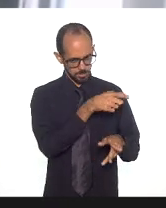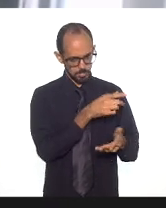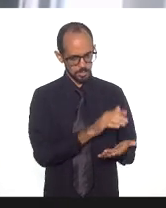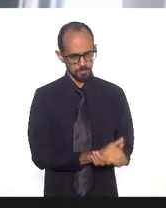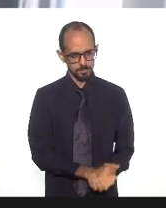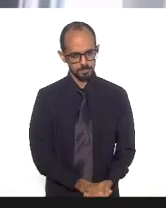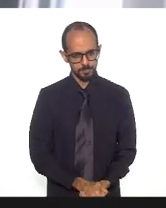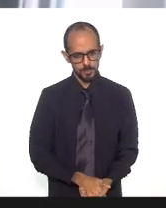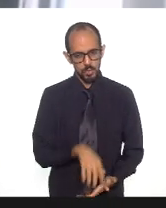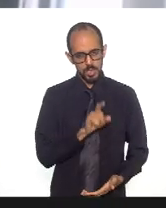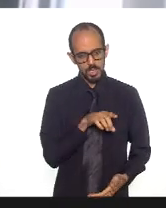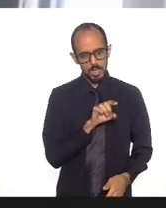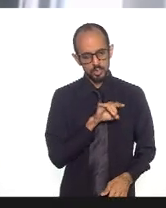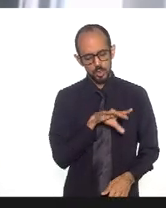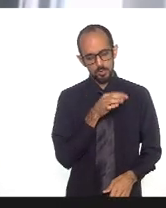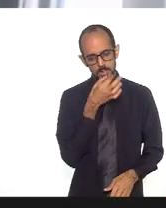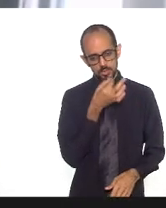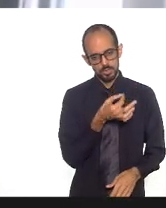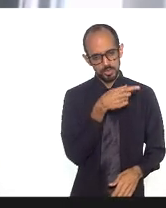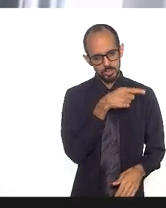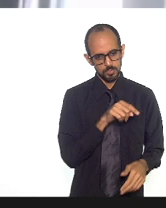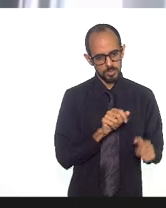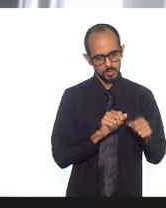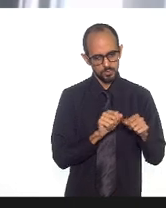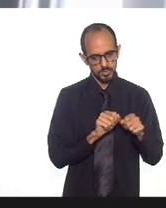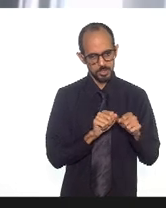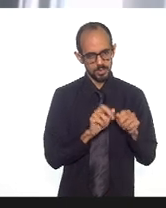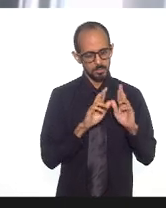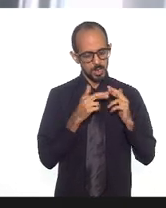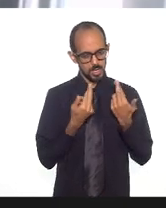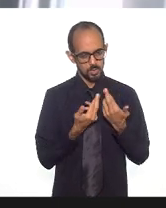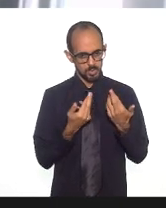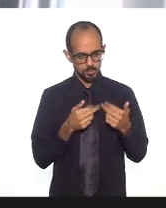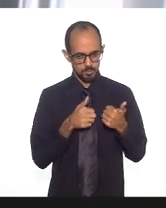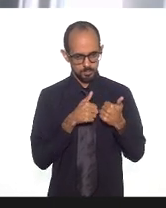Rogério Pires para marcarmos uma agenda específica sobre esse ponto.